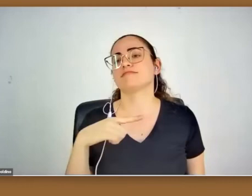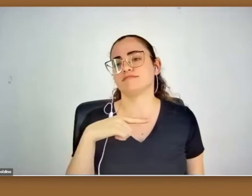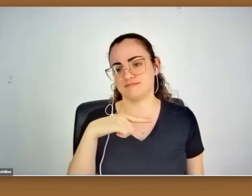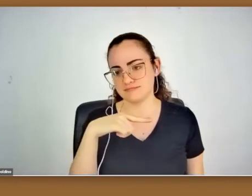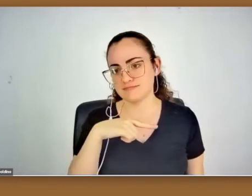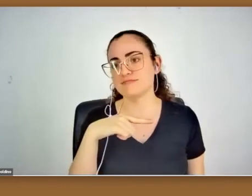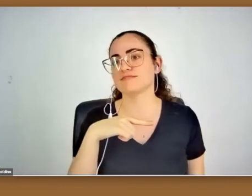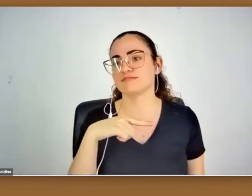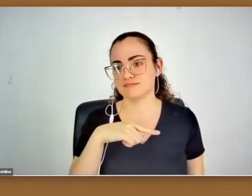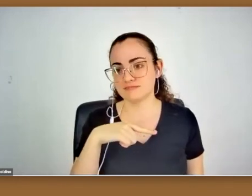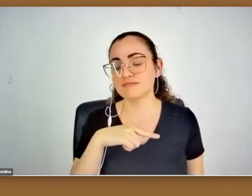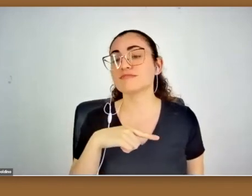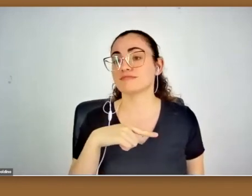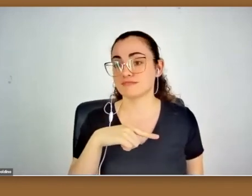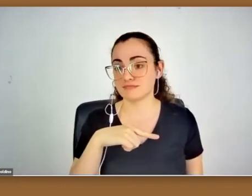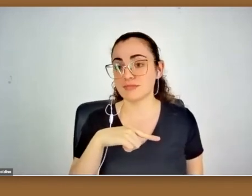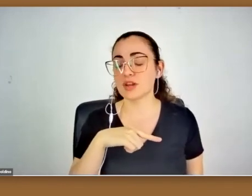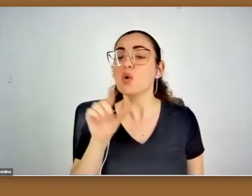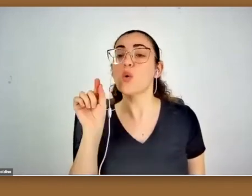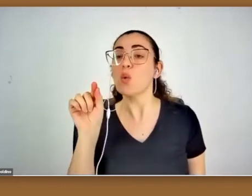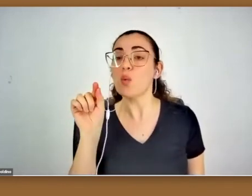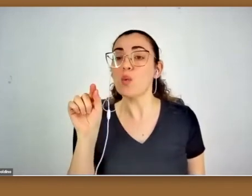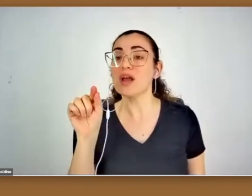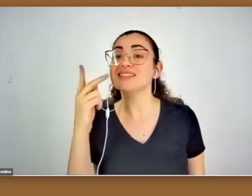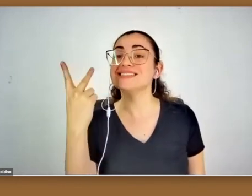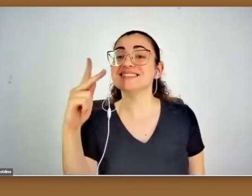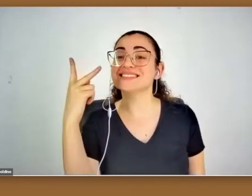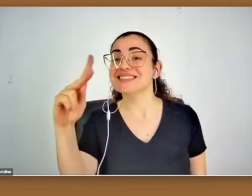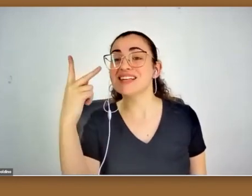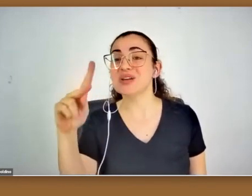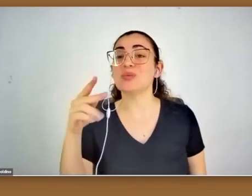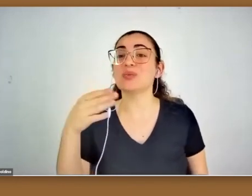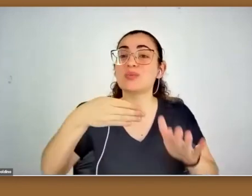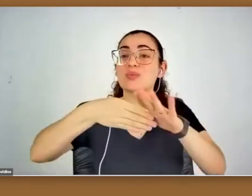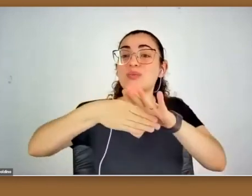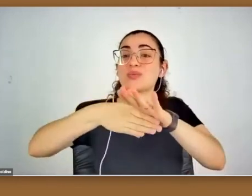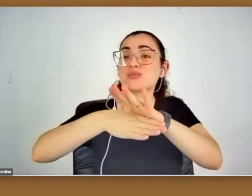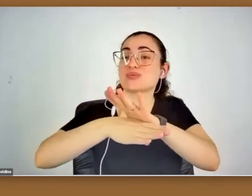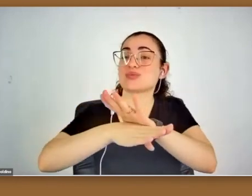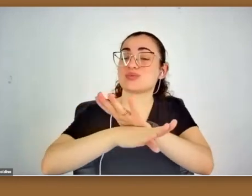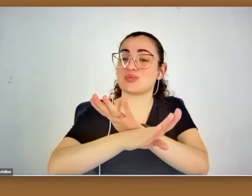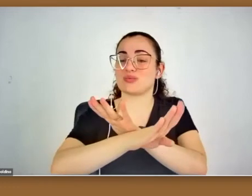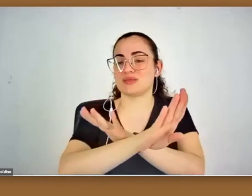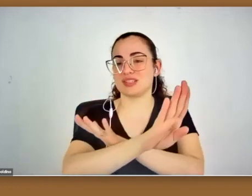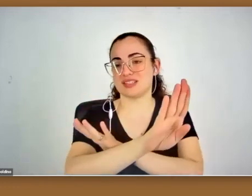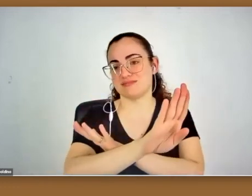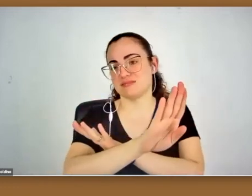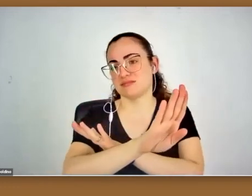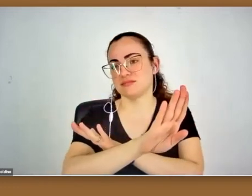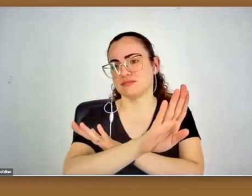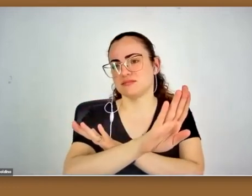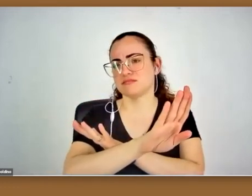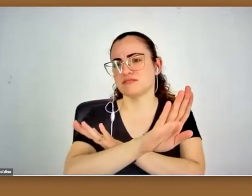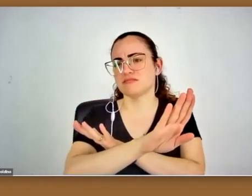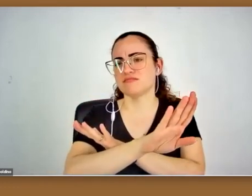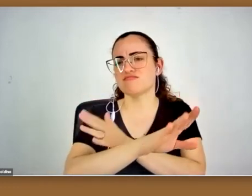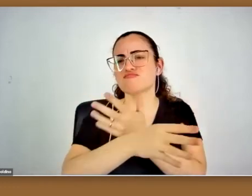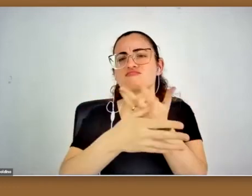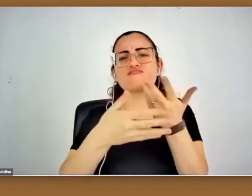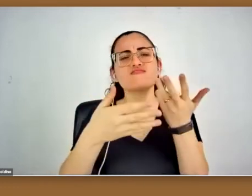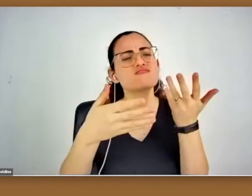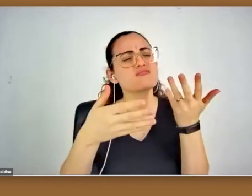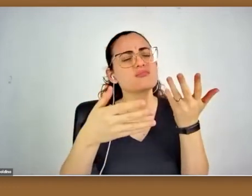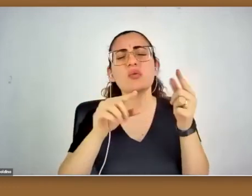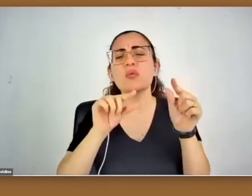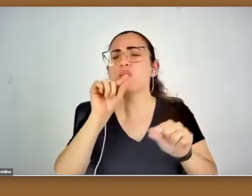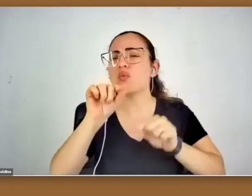também relacionadas ao nosso estilo de vida. E, obviamente, o nosso estilo de vida, ele está relacionado, ele é influenciado pelo local em que a